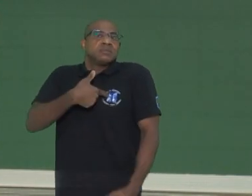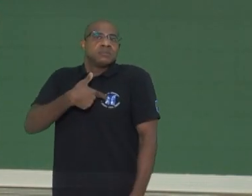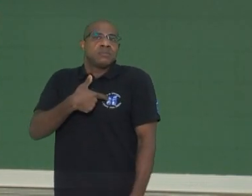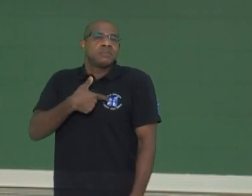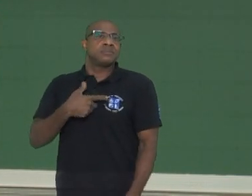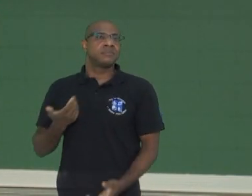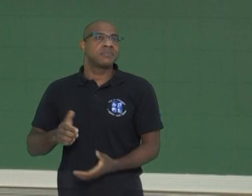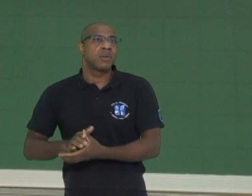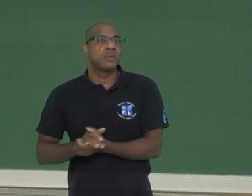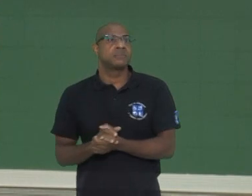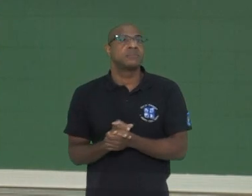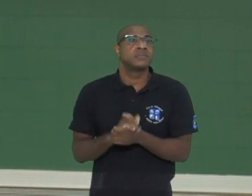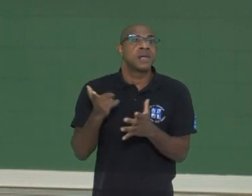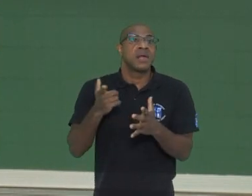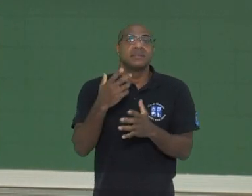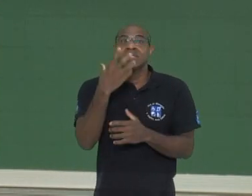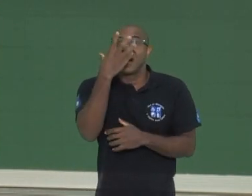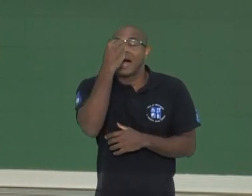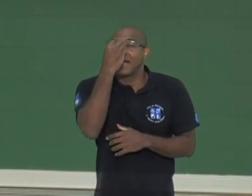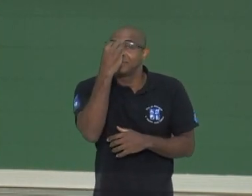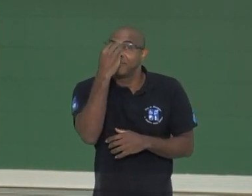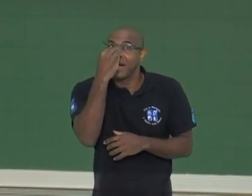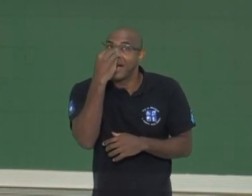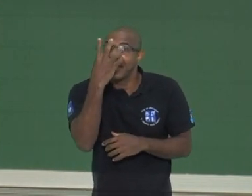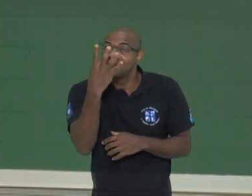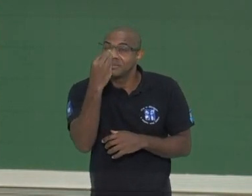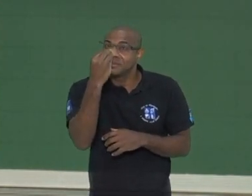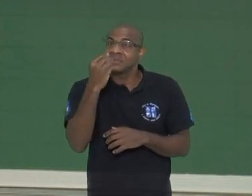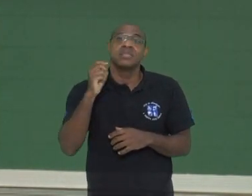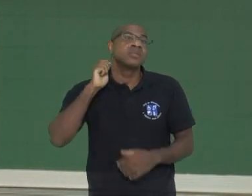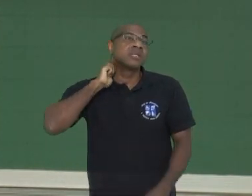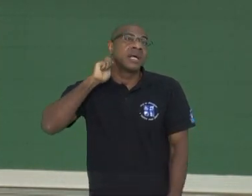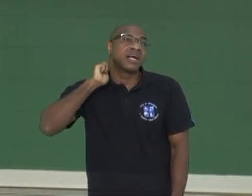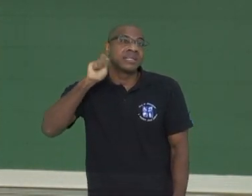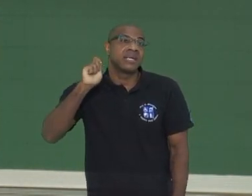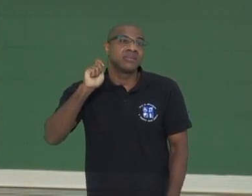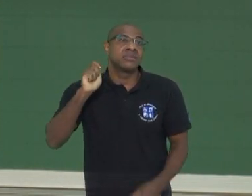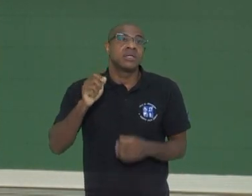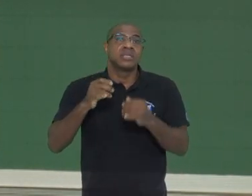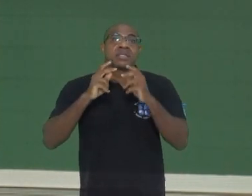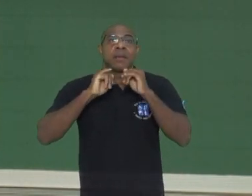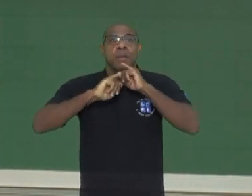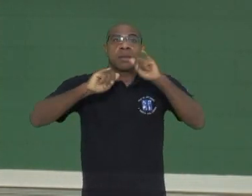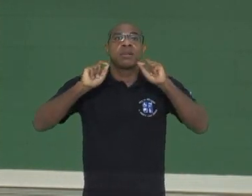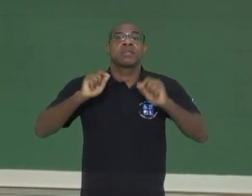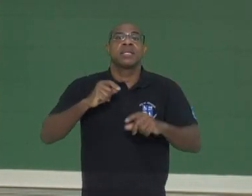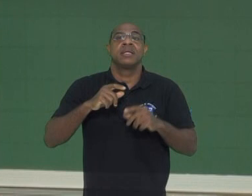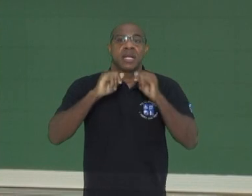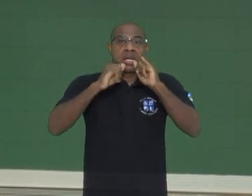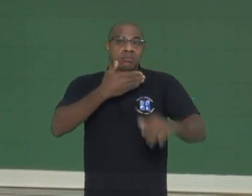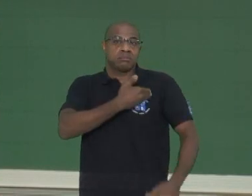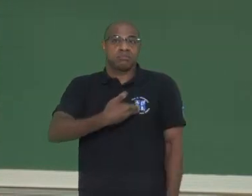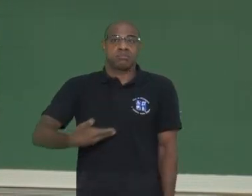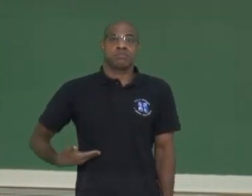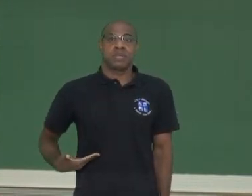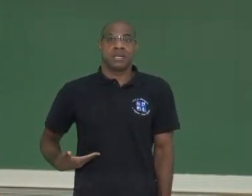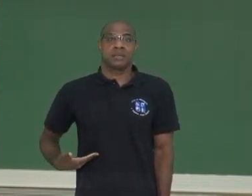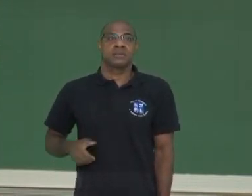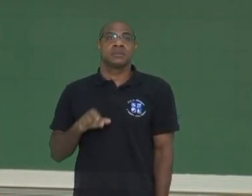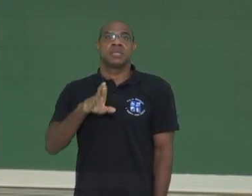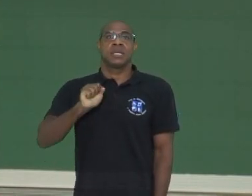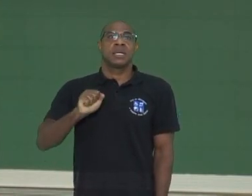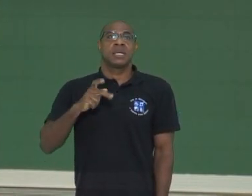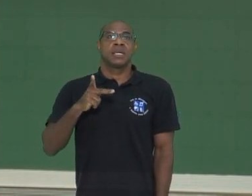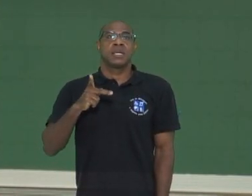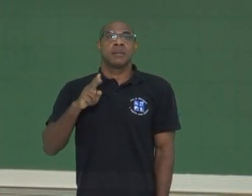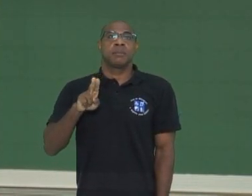imagem de Tiradentes no contexto da proclamação da República procurou associá-lo a Jesus Cristo, correto? Porque